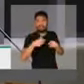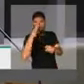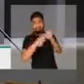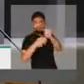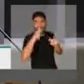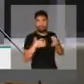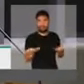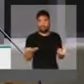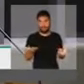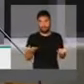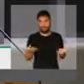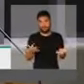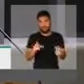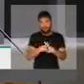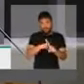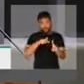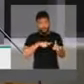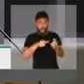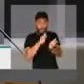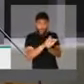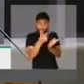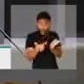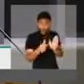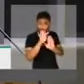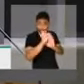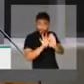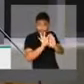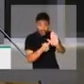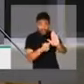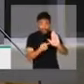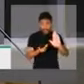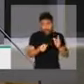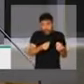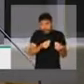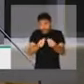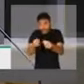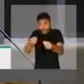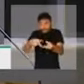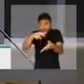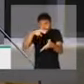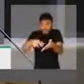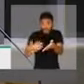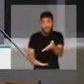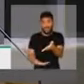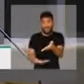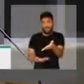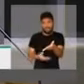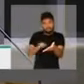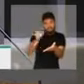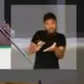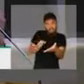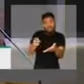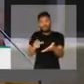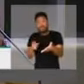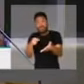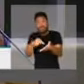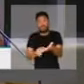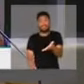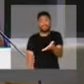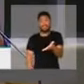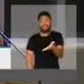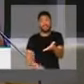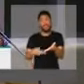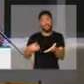mas também tem aqui uma matéria que eu deixo aqui pra vossa senhoria confirmar publicamente que o